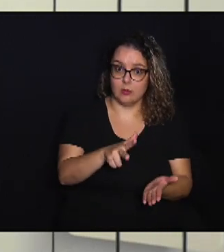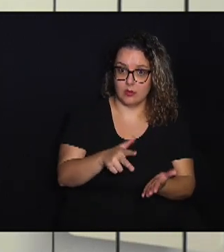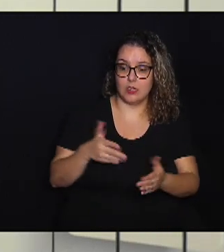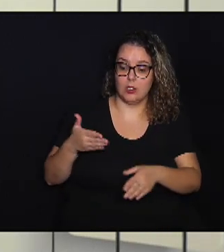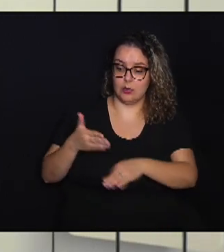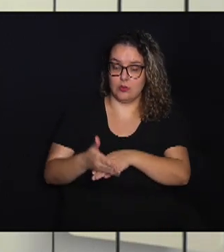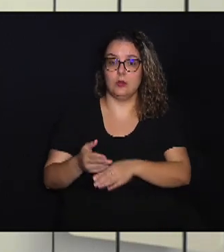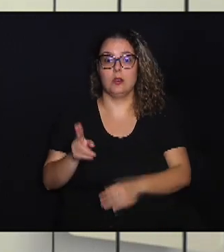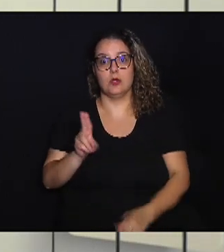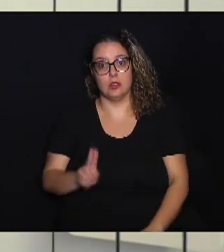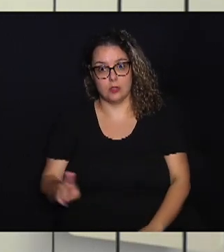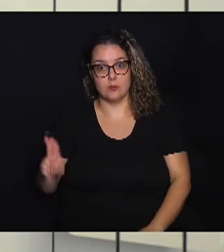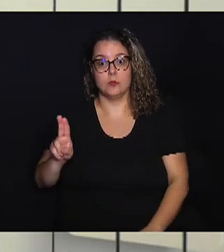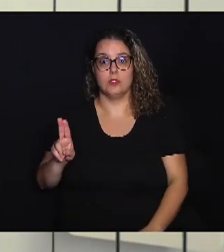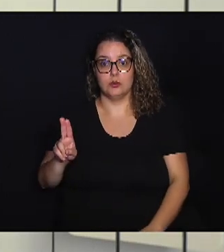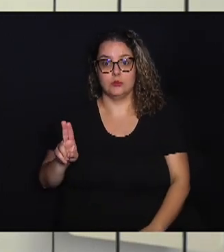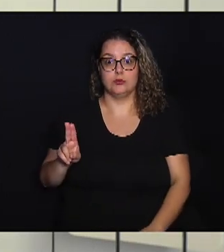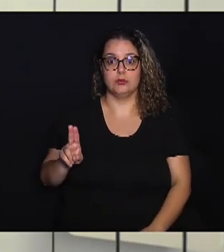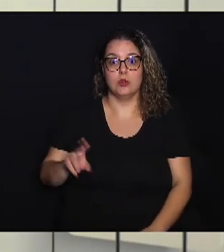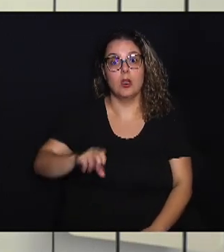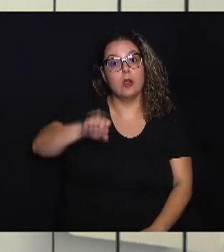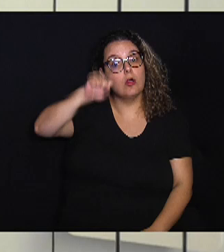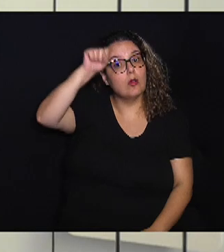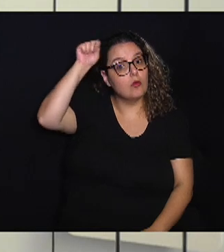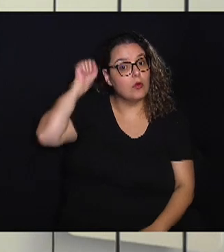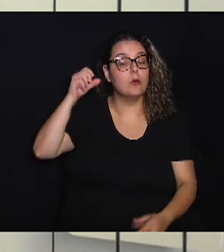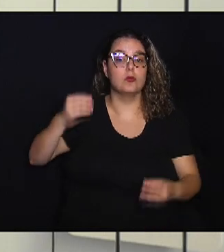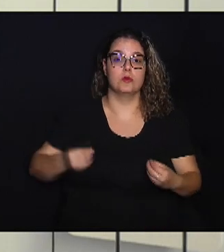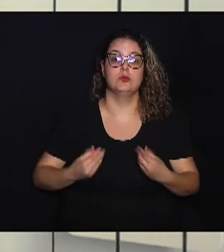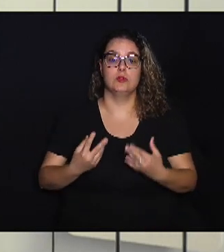na universidade. O vestibular oferece